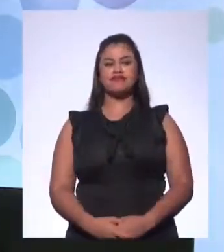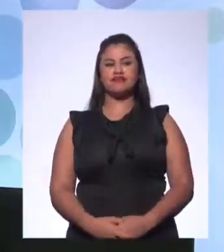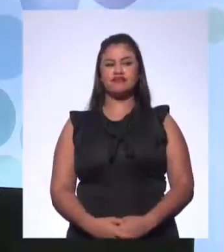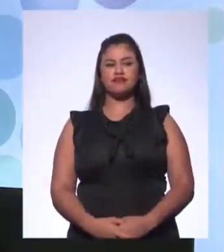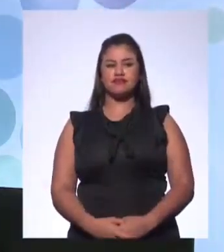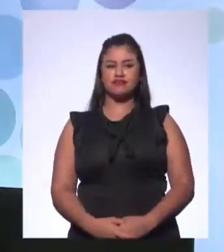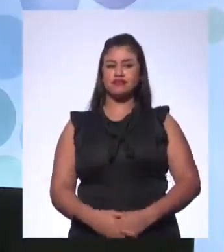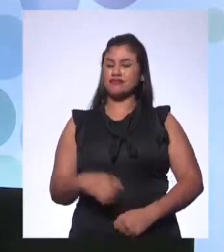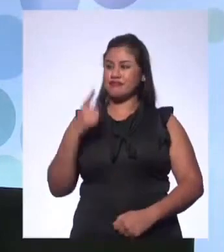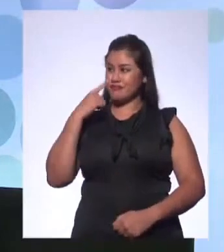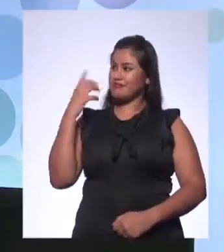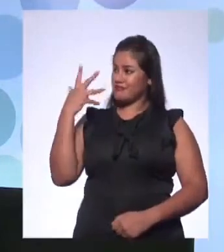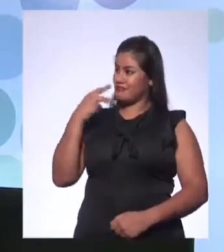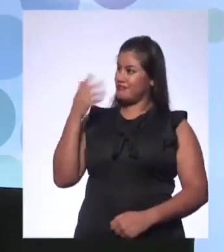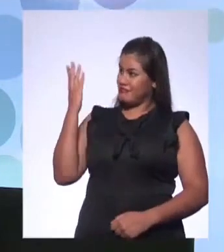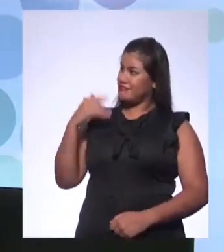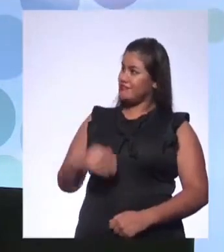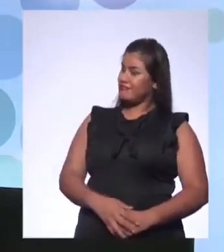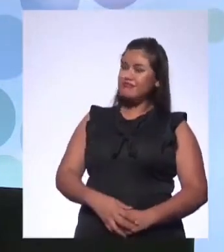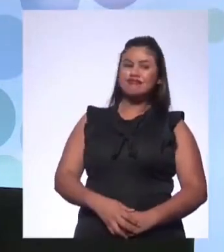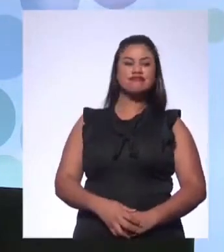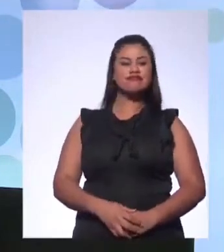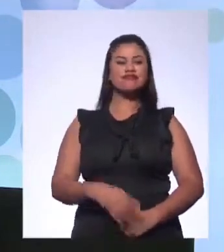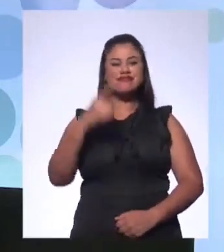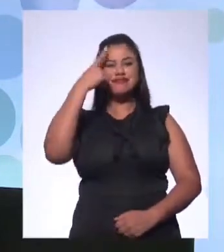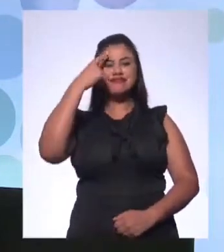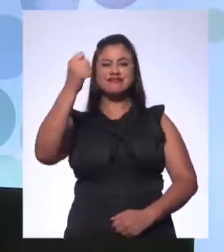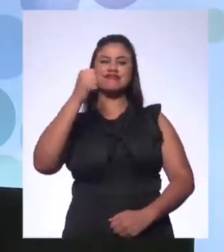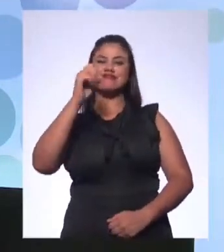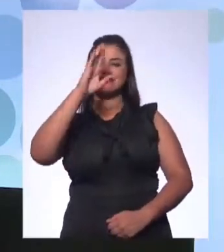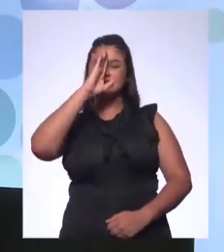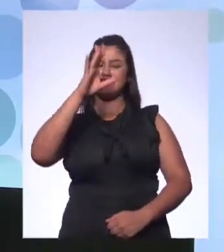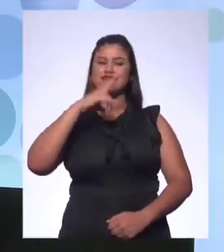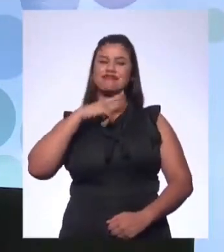bonitinho, tá vendo? Então, eu peguei aquela ideia principal, juntei,